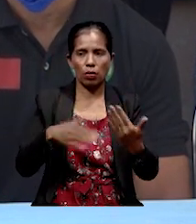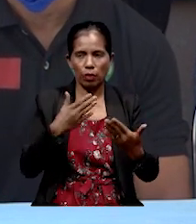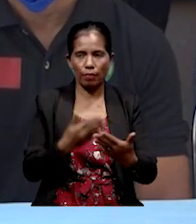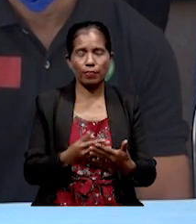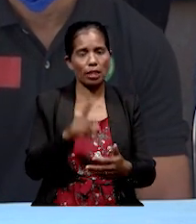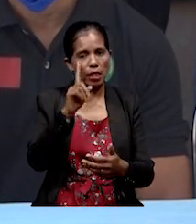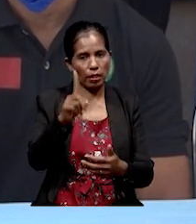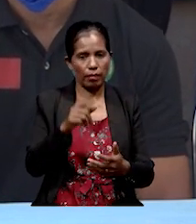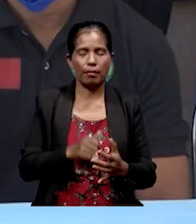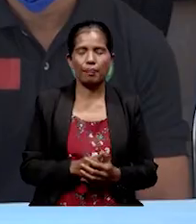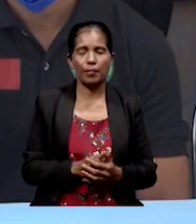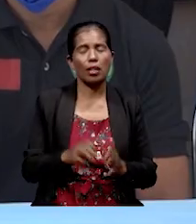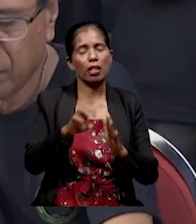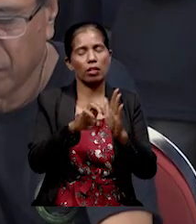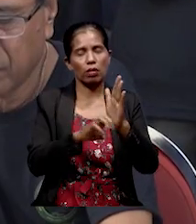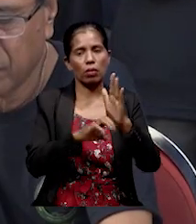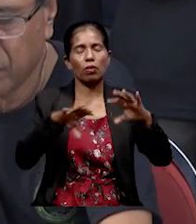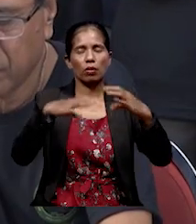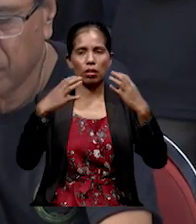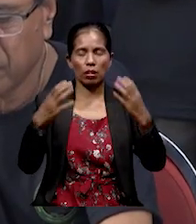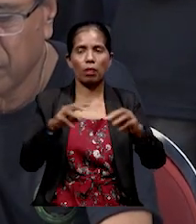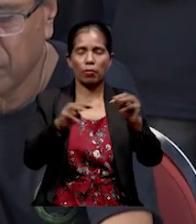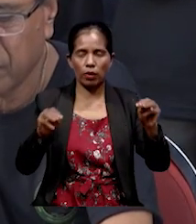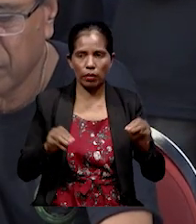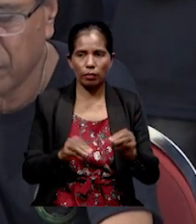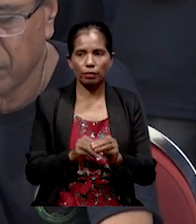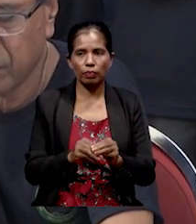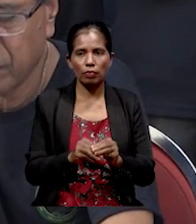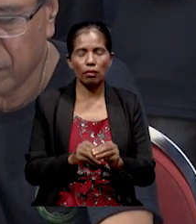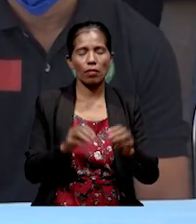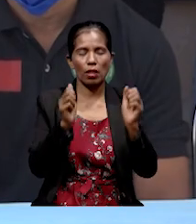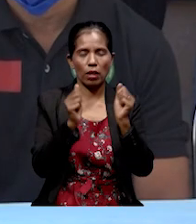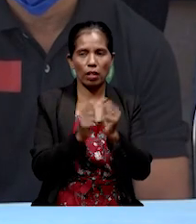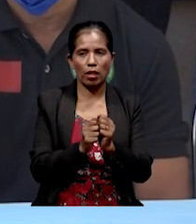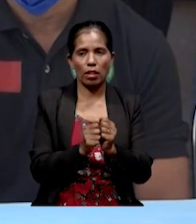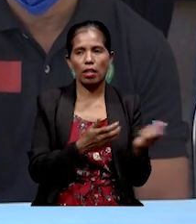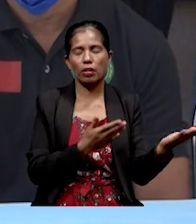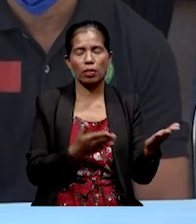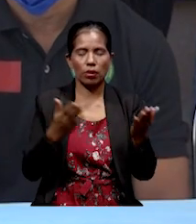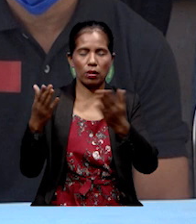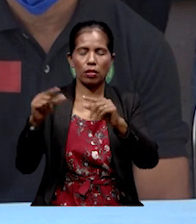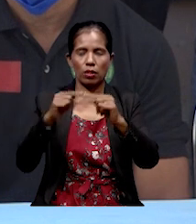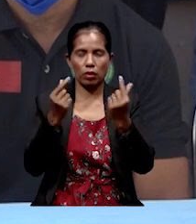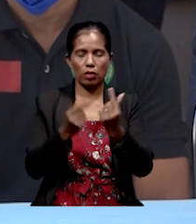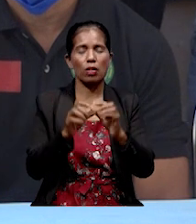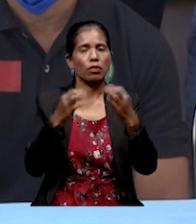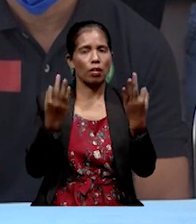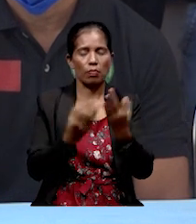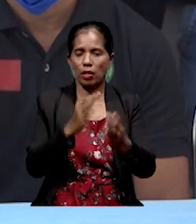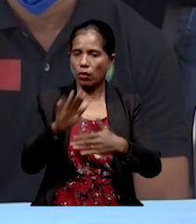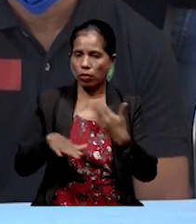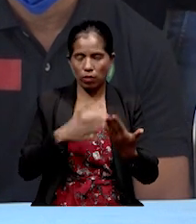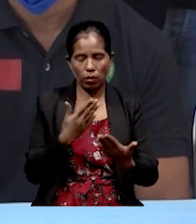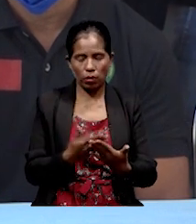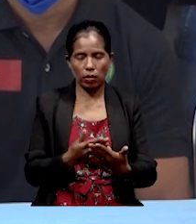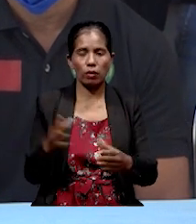Ida, estrutura Conselho Diretivo Municipal, Tocelecom, a tu orienta quadros resistência ou família resistência Tomac, a